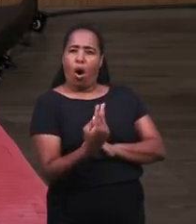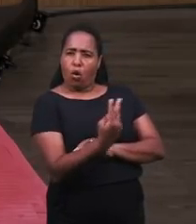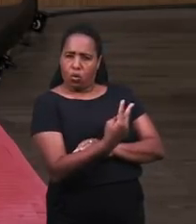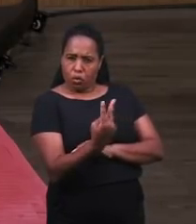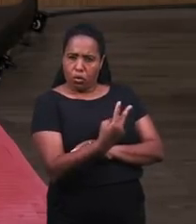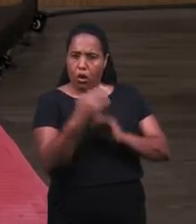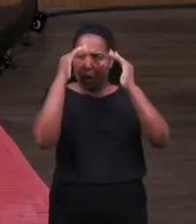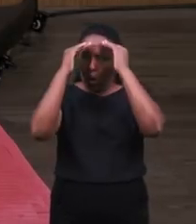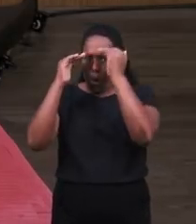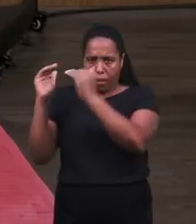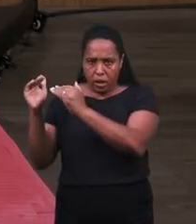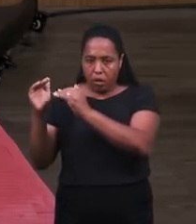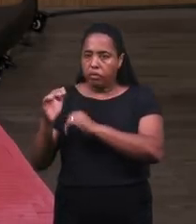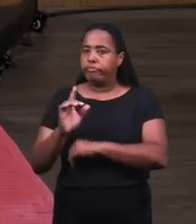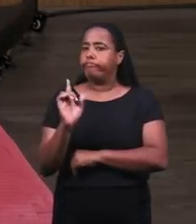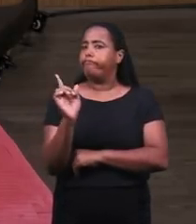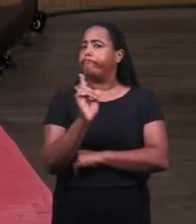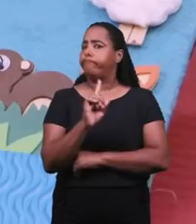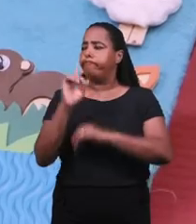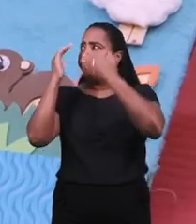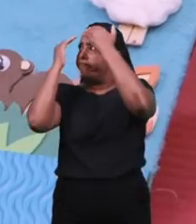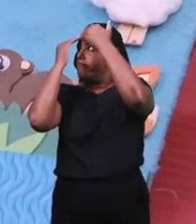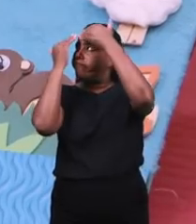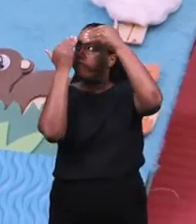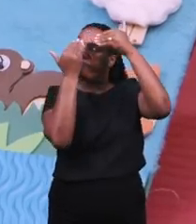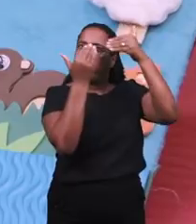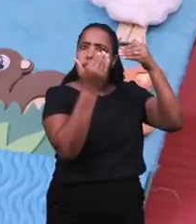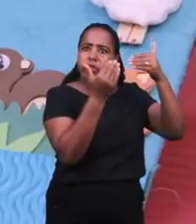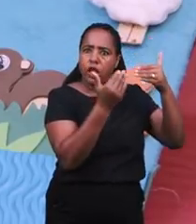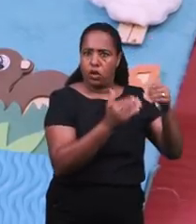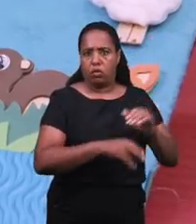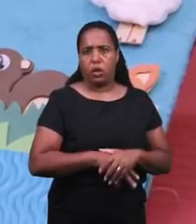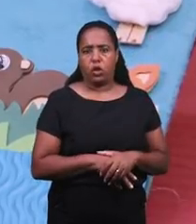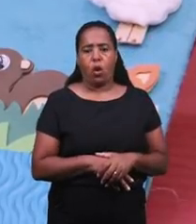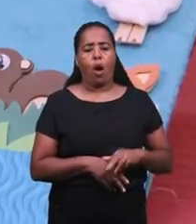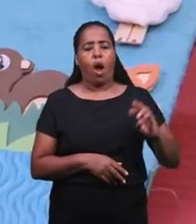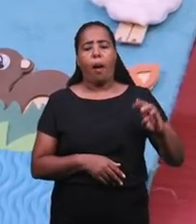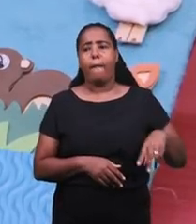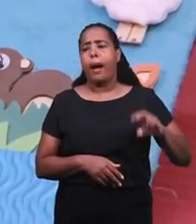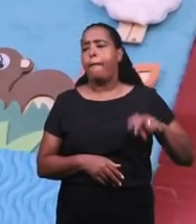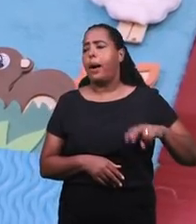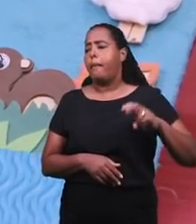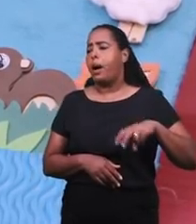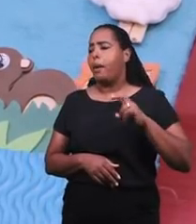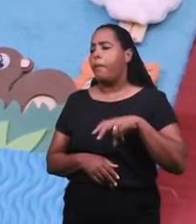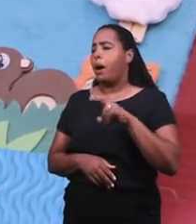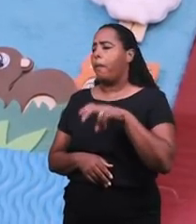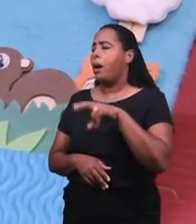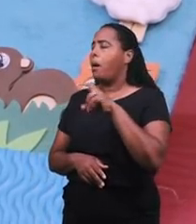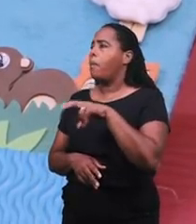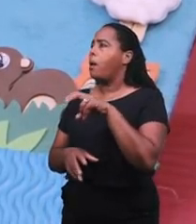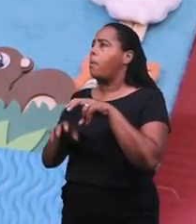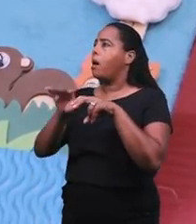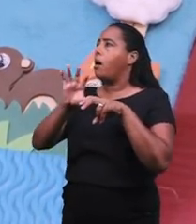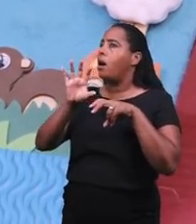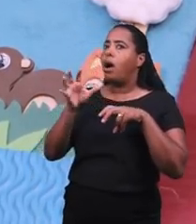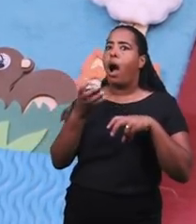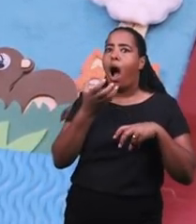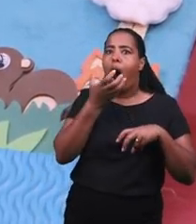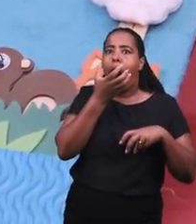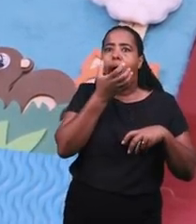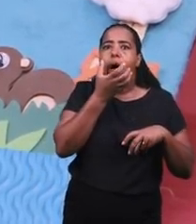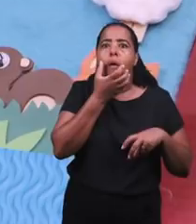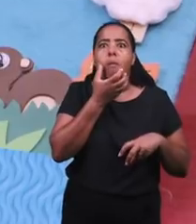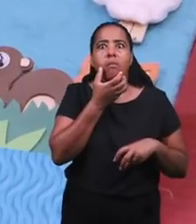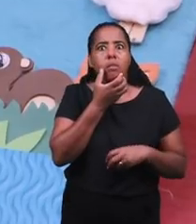Desobedecer ao Senhor. E olha só o que eles fizeram. Foram lá e comeram do fruto desta árvore.